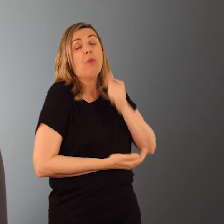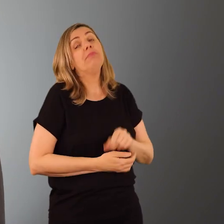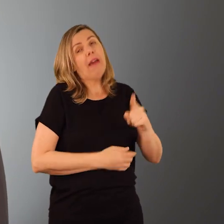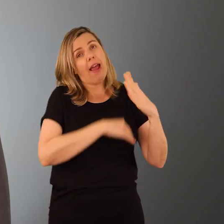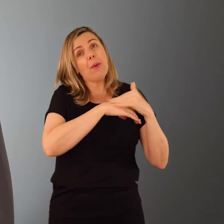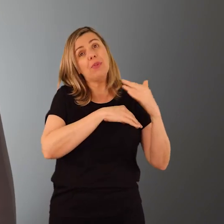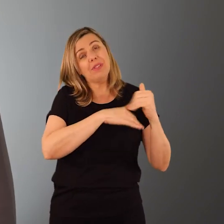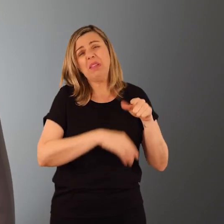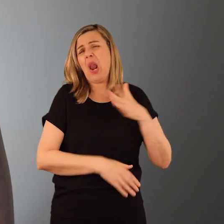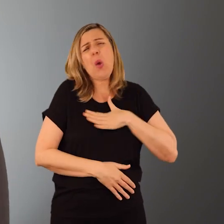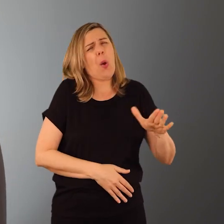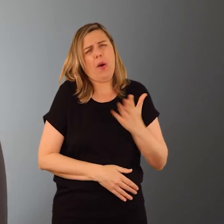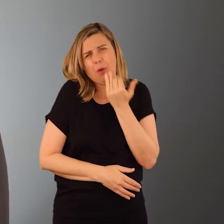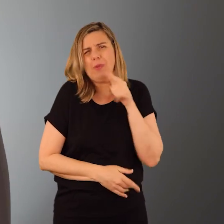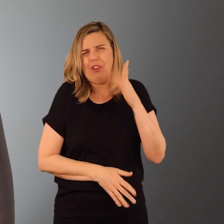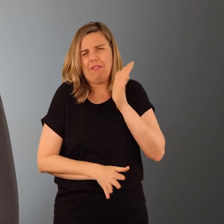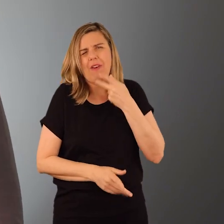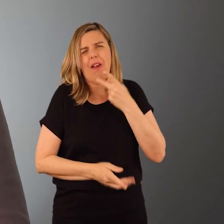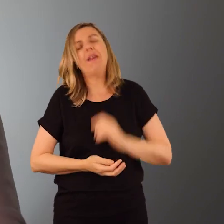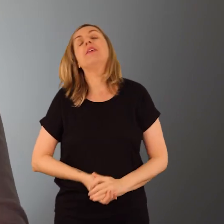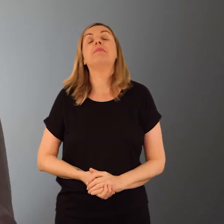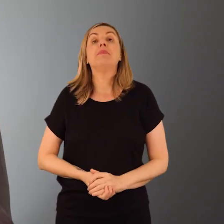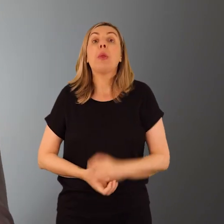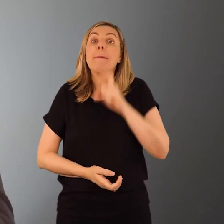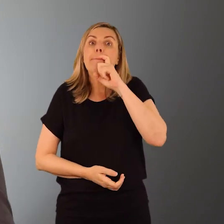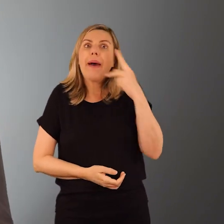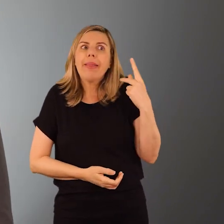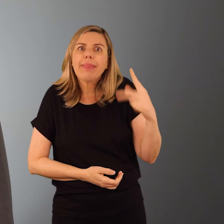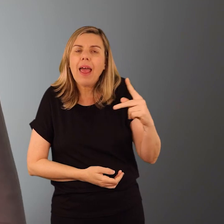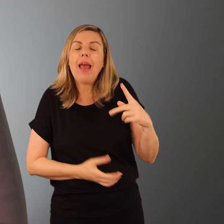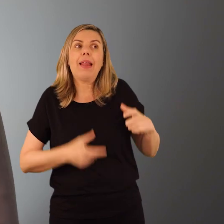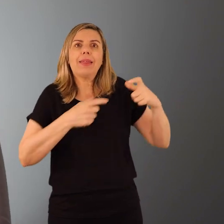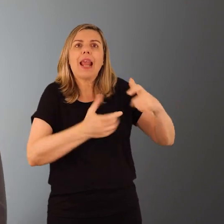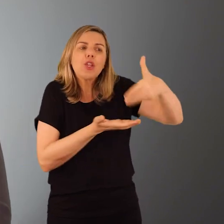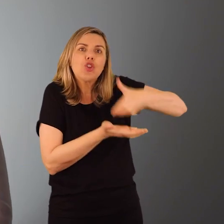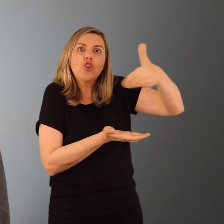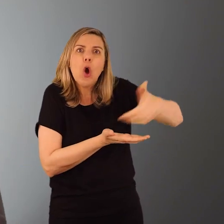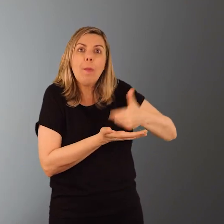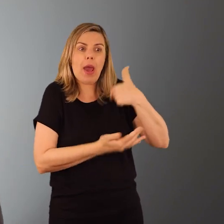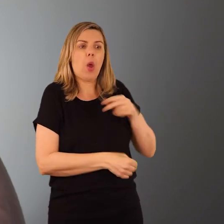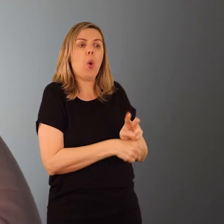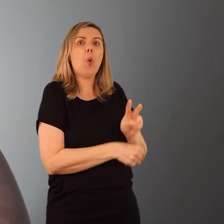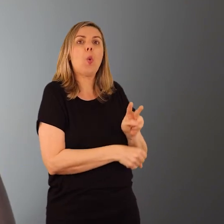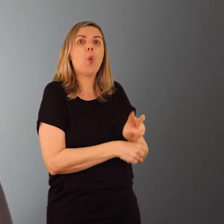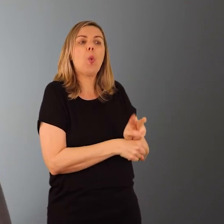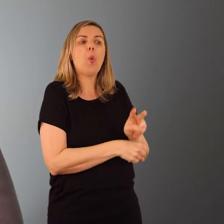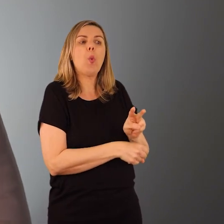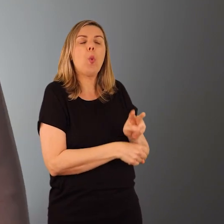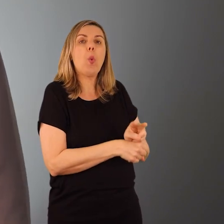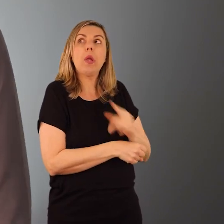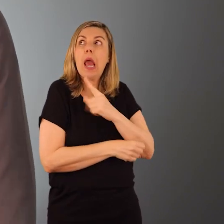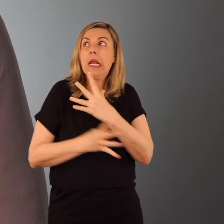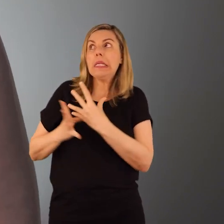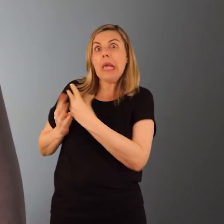boazinha, ela não gostava de comer, né, já falei, né? Aí o pai dela botava um pratão de sopa assim e deixava eu cuidando, enquanto ela não tomasse a sopa ela não podia sair.